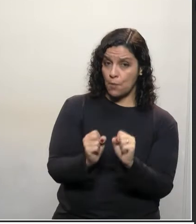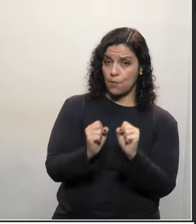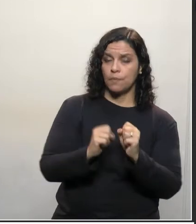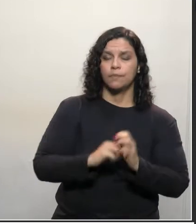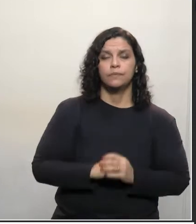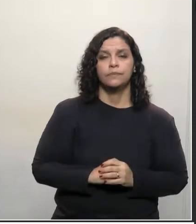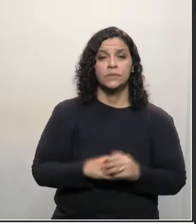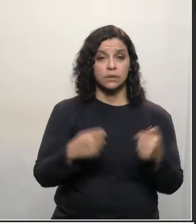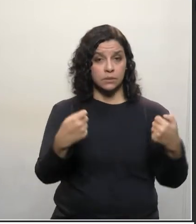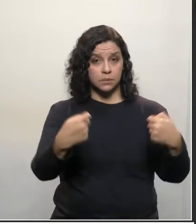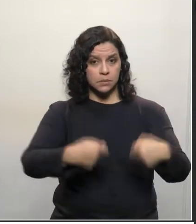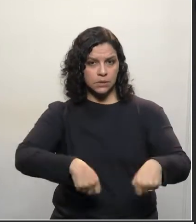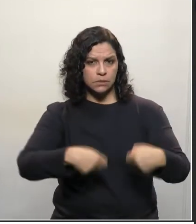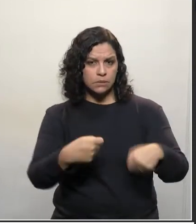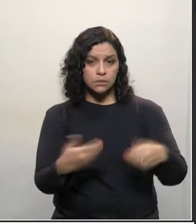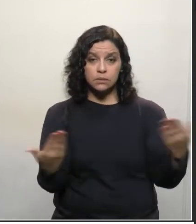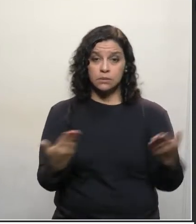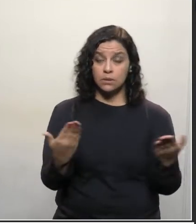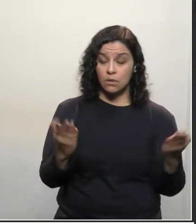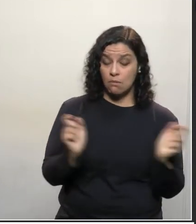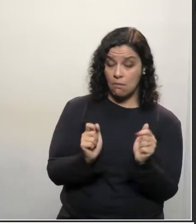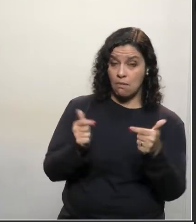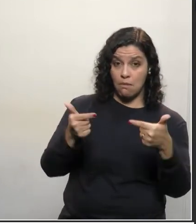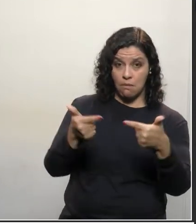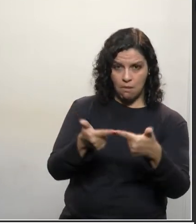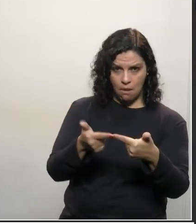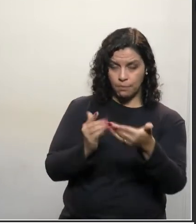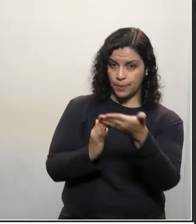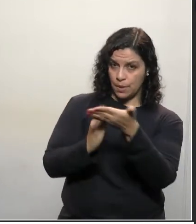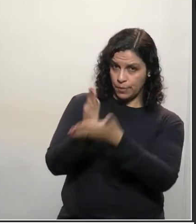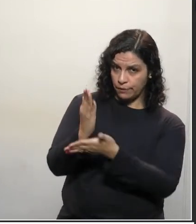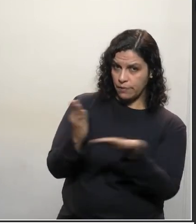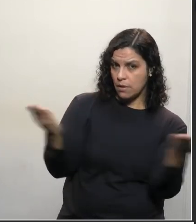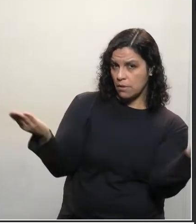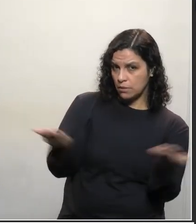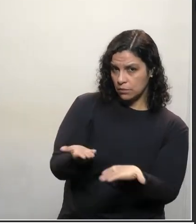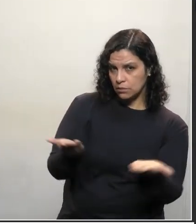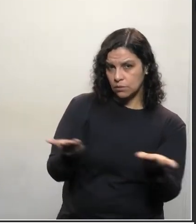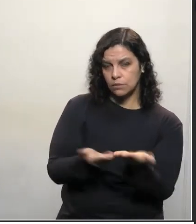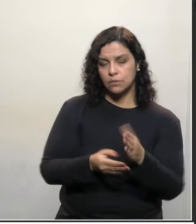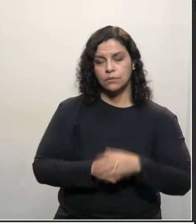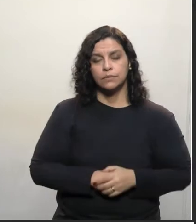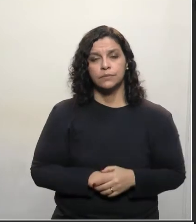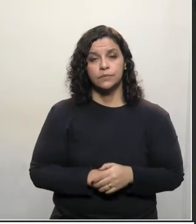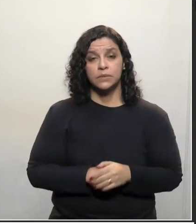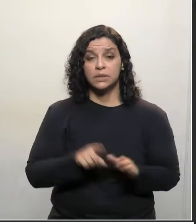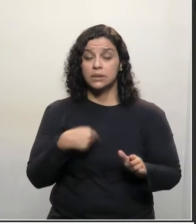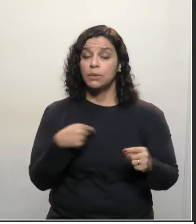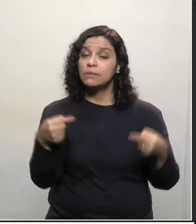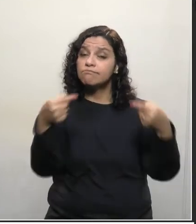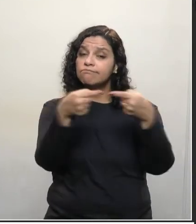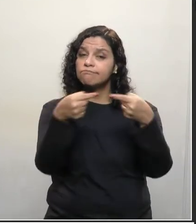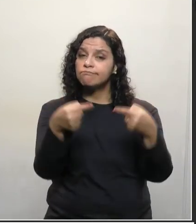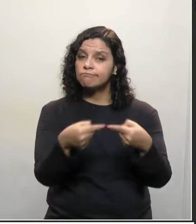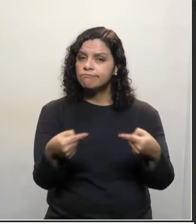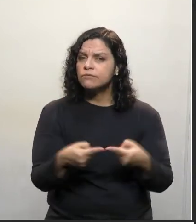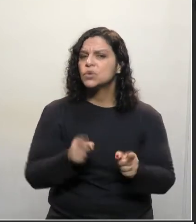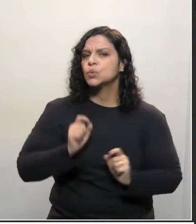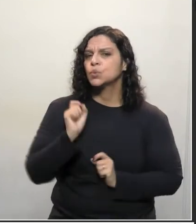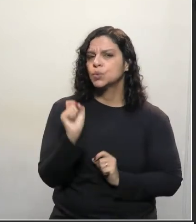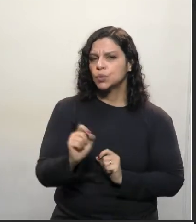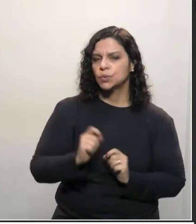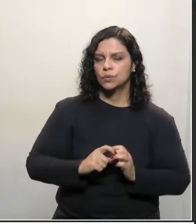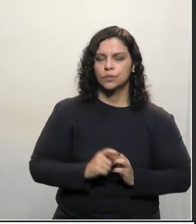deve ser levado ao plenário, ser aprovado, evidentemente, e aí ele combina com algo